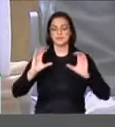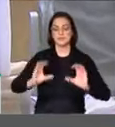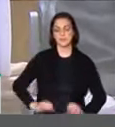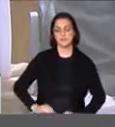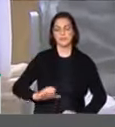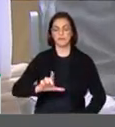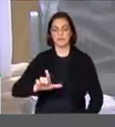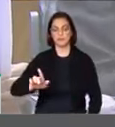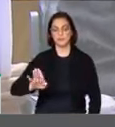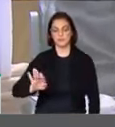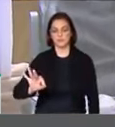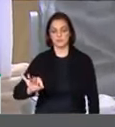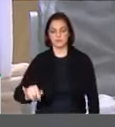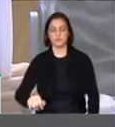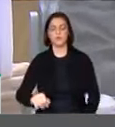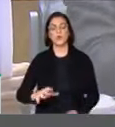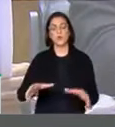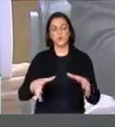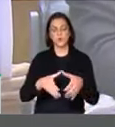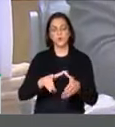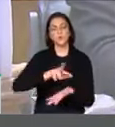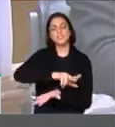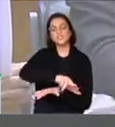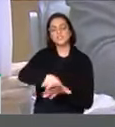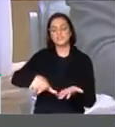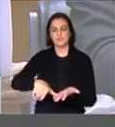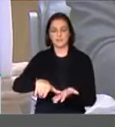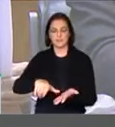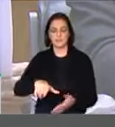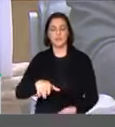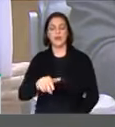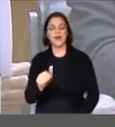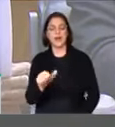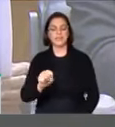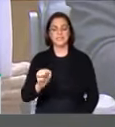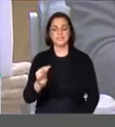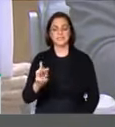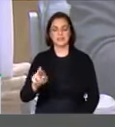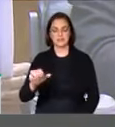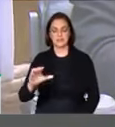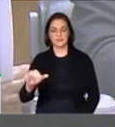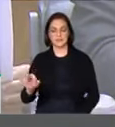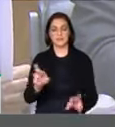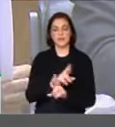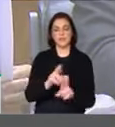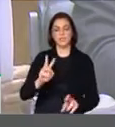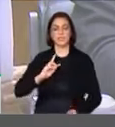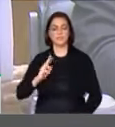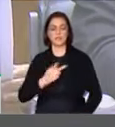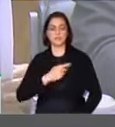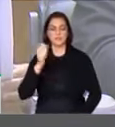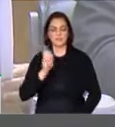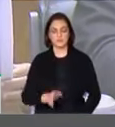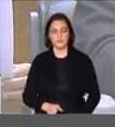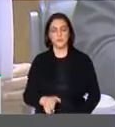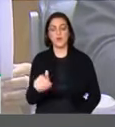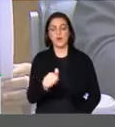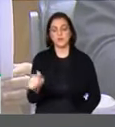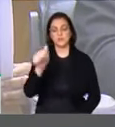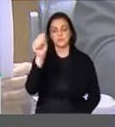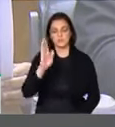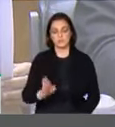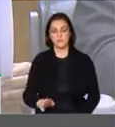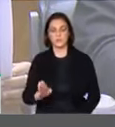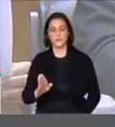LGBTI, Grupo Diversidade de Niterói, Astra-se, Rede Trans Brasil, Associação Nacional